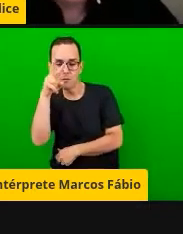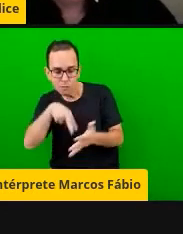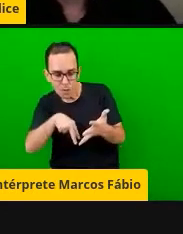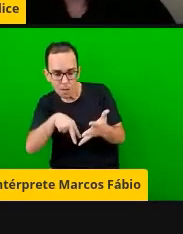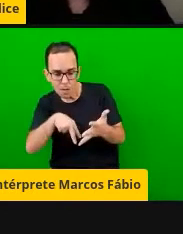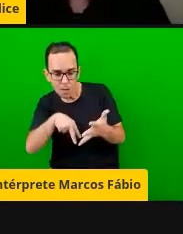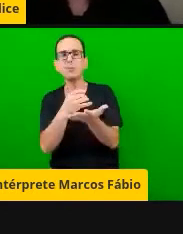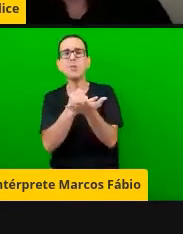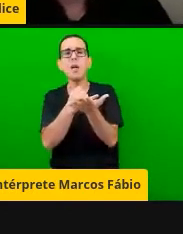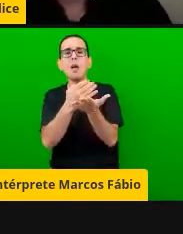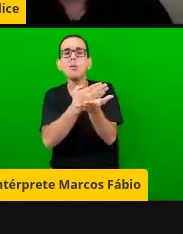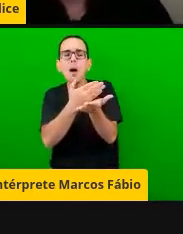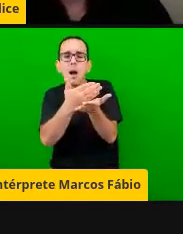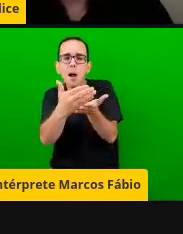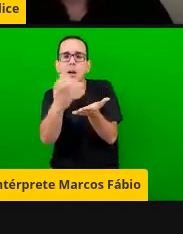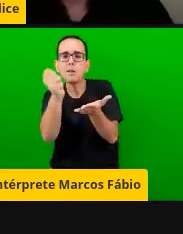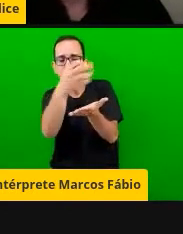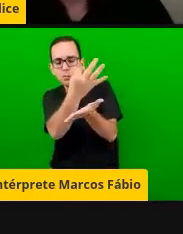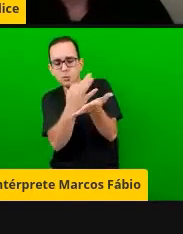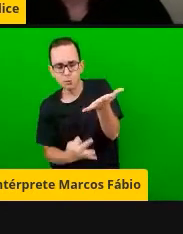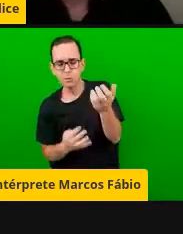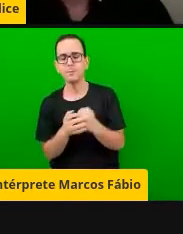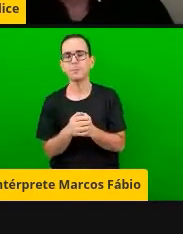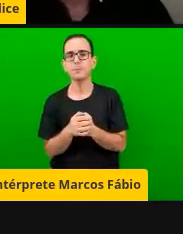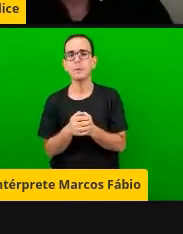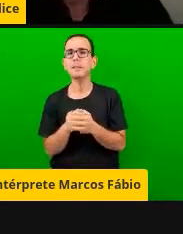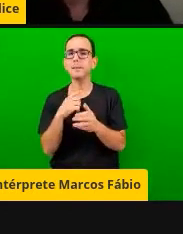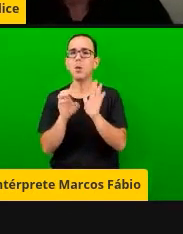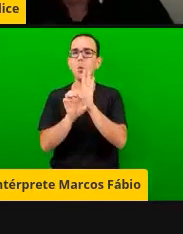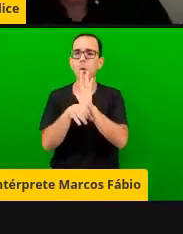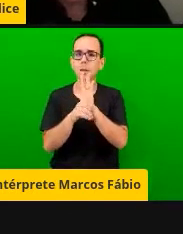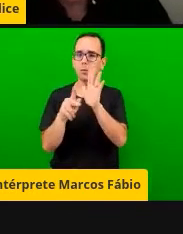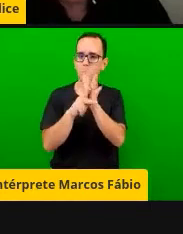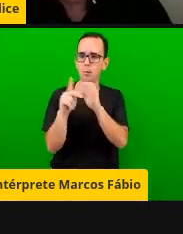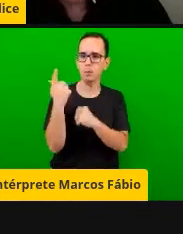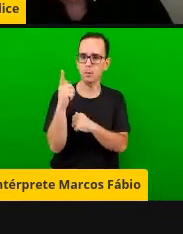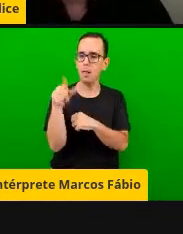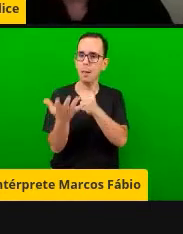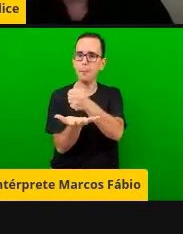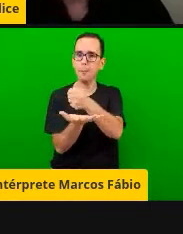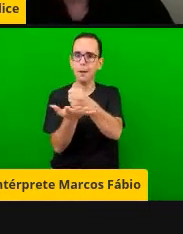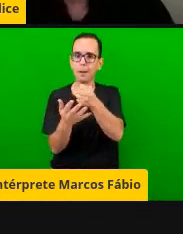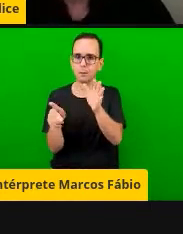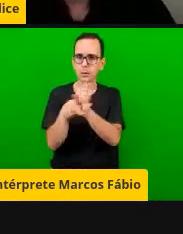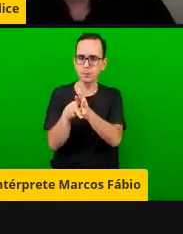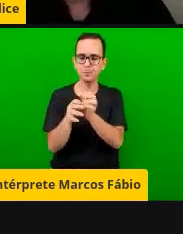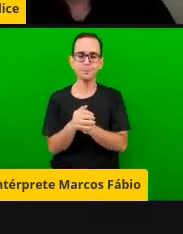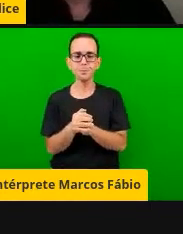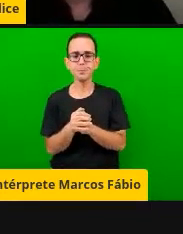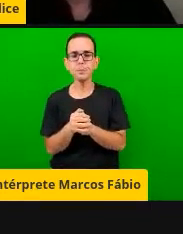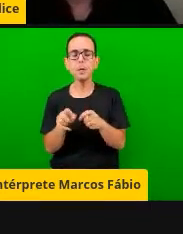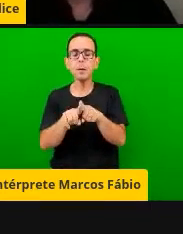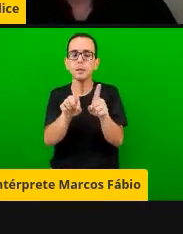introdutório. Nesse texto introdutório, a gente traz os conceitos da geografia, que a base também traz, mas nós colocamos junto